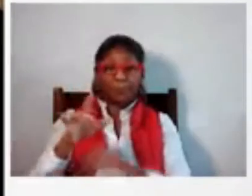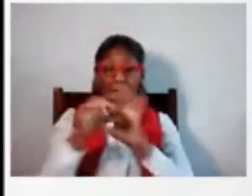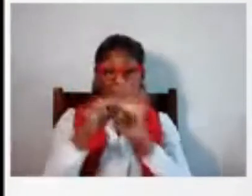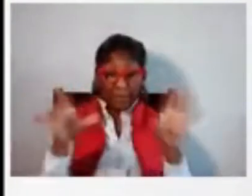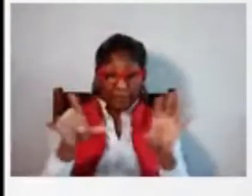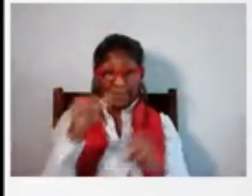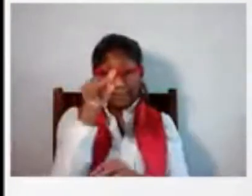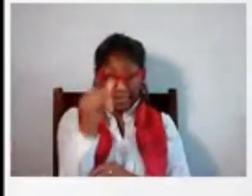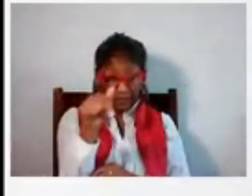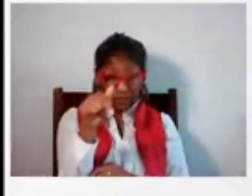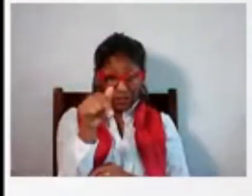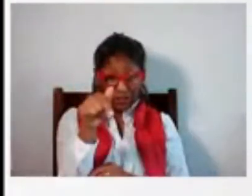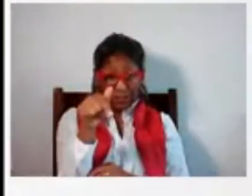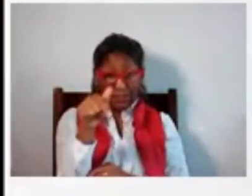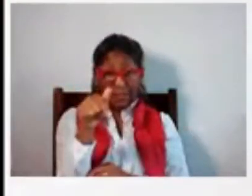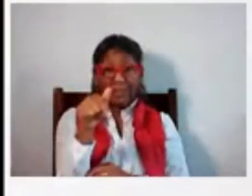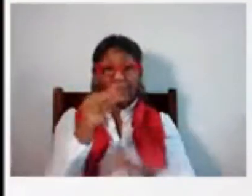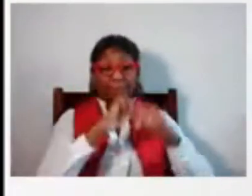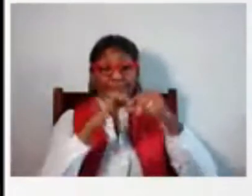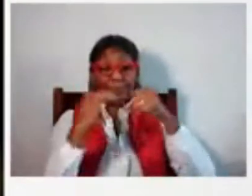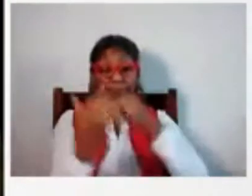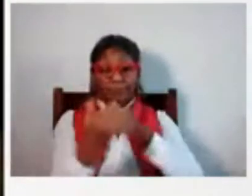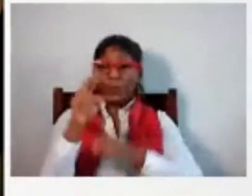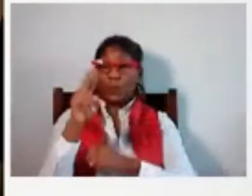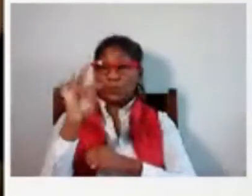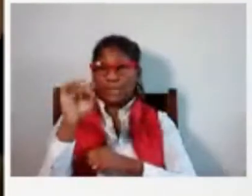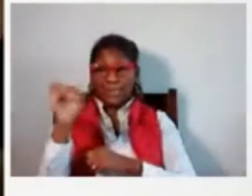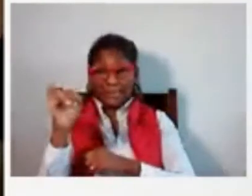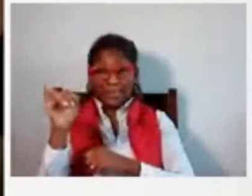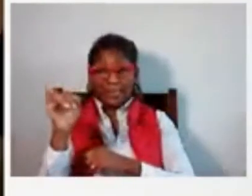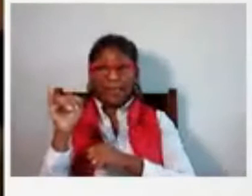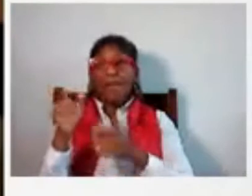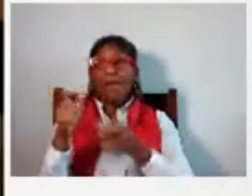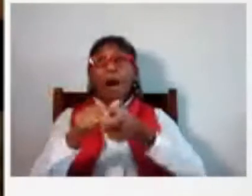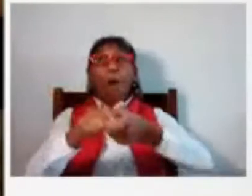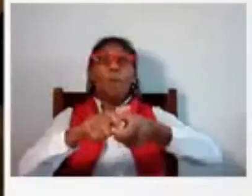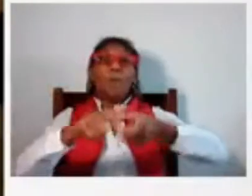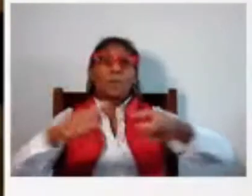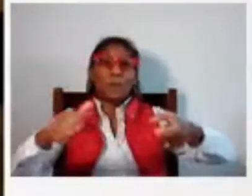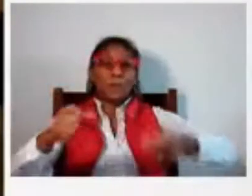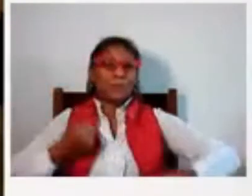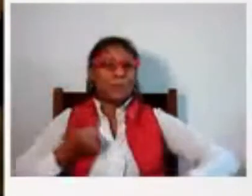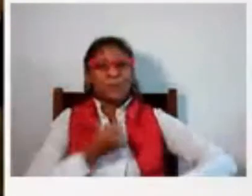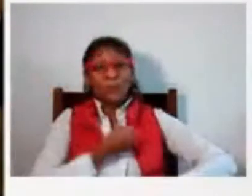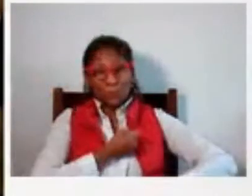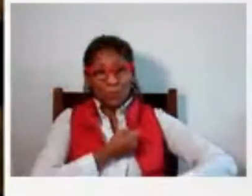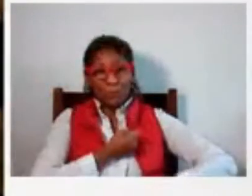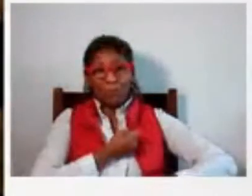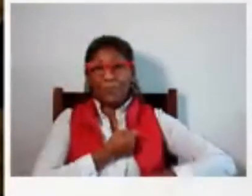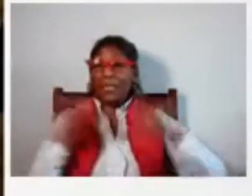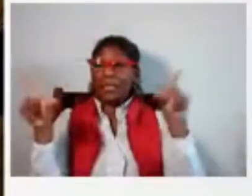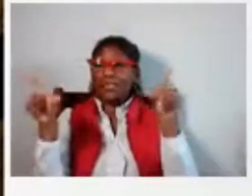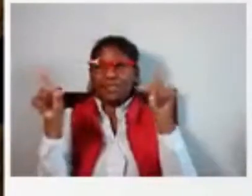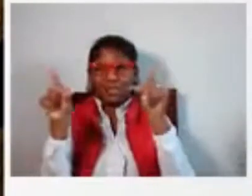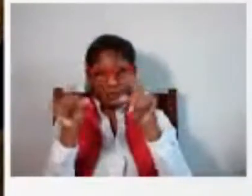leitos livres para leitos de UTI ocupados, aumenta essa proporção, reduz esse indicador da